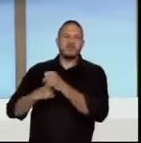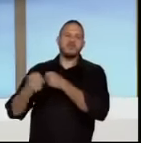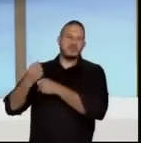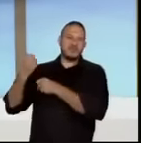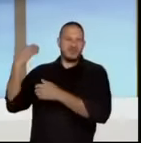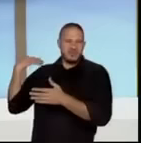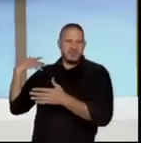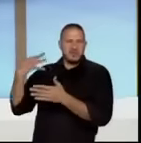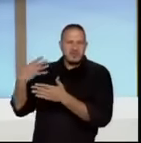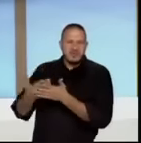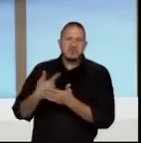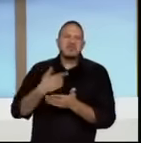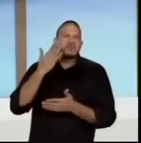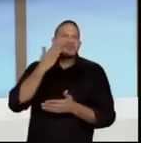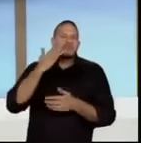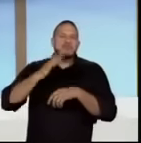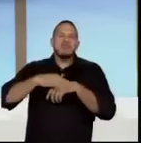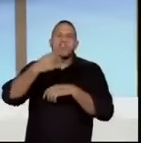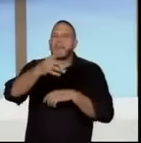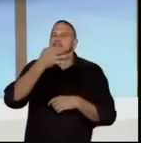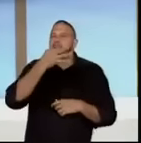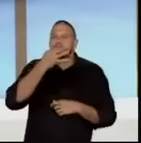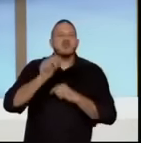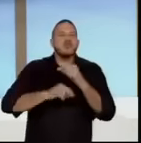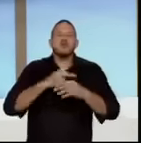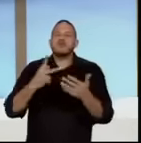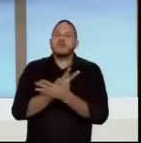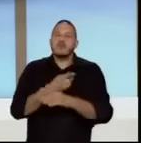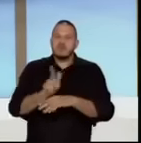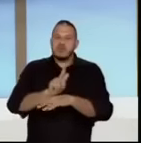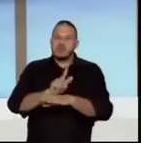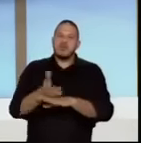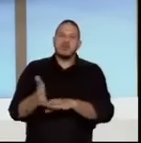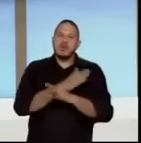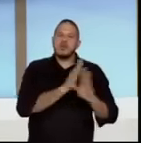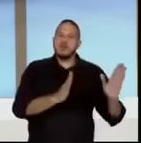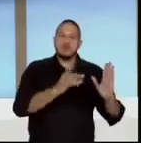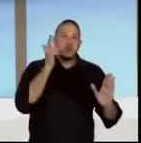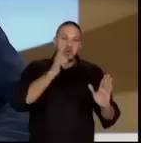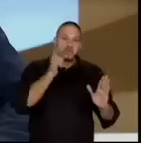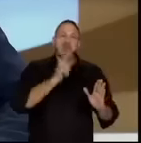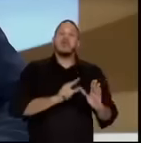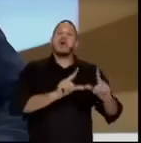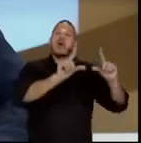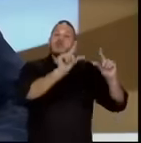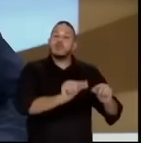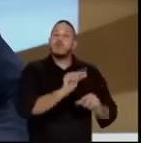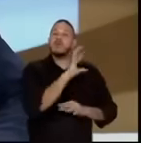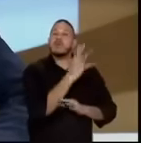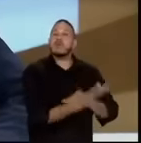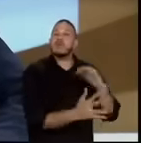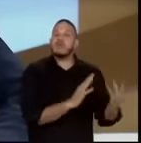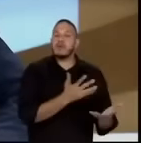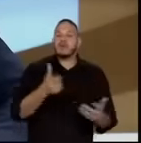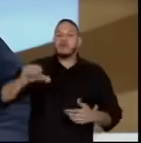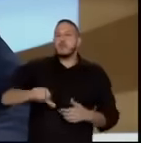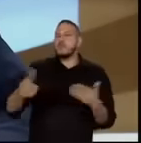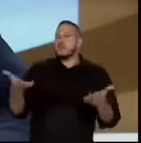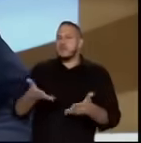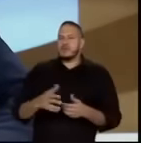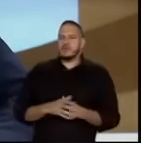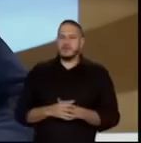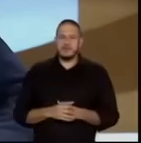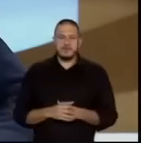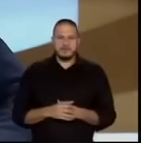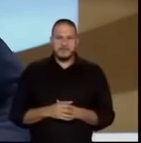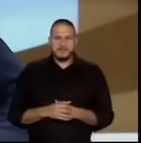saber o que o senhor acha que levou as gestões anteriores à sua a ter sucesso na redução do desmatamento? Olha, acho que é uma série de fatores.